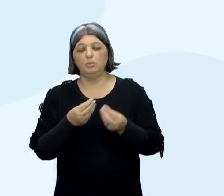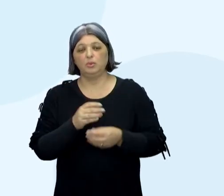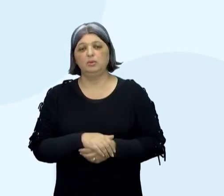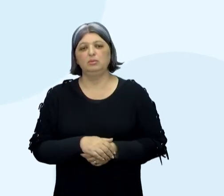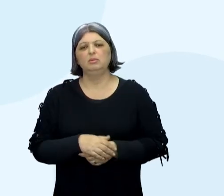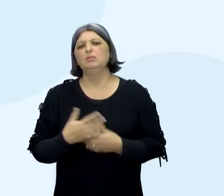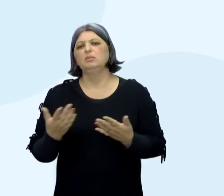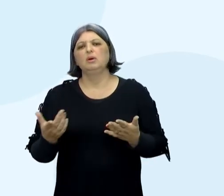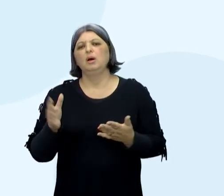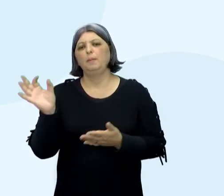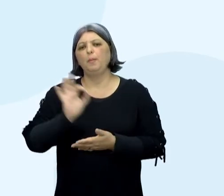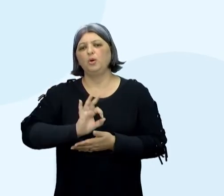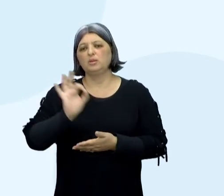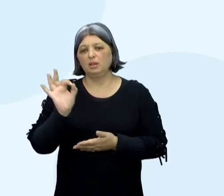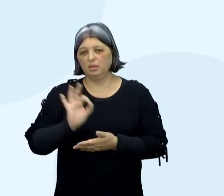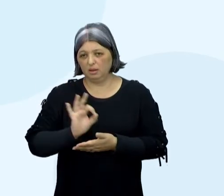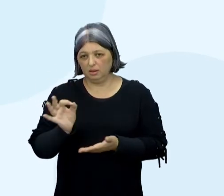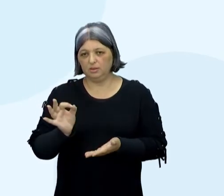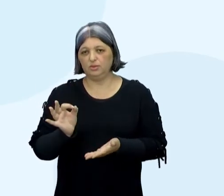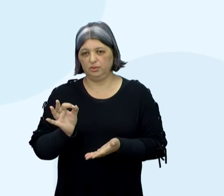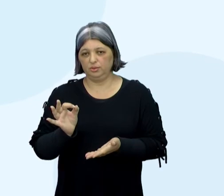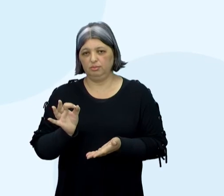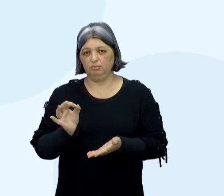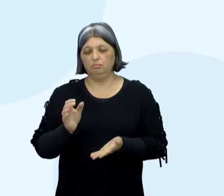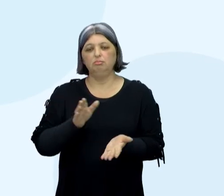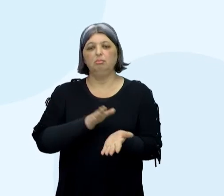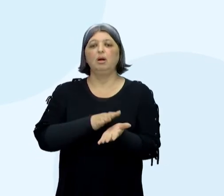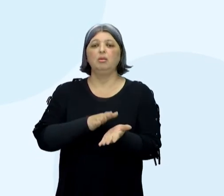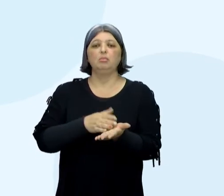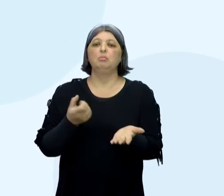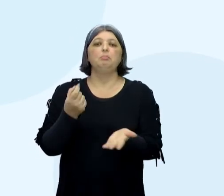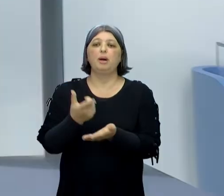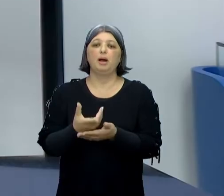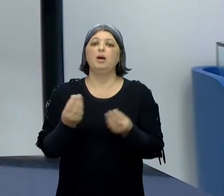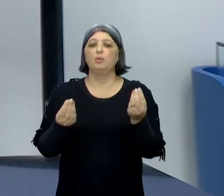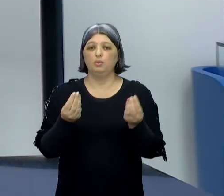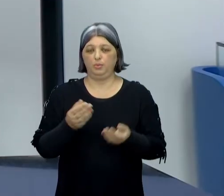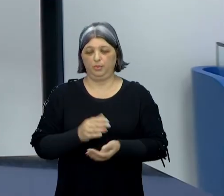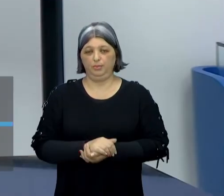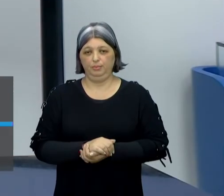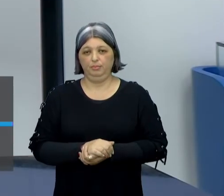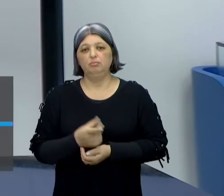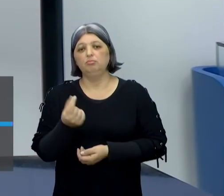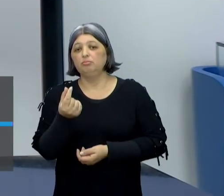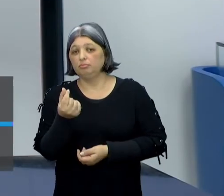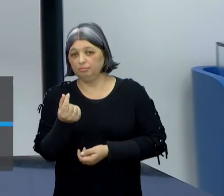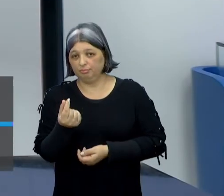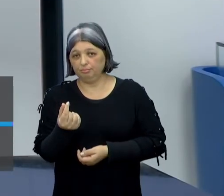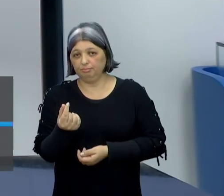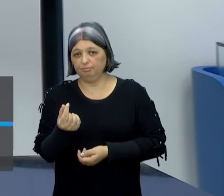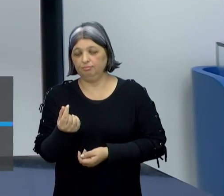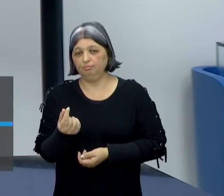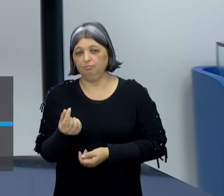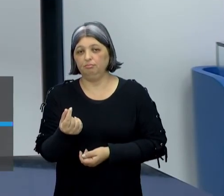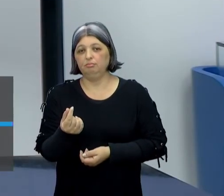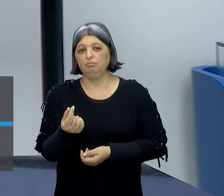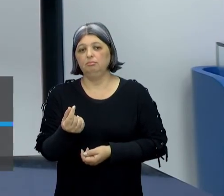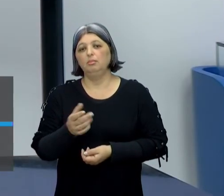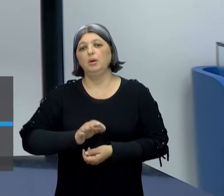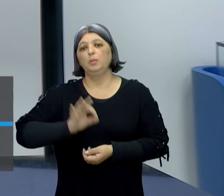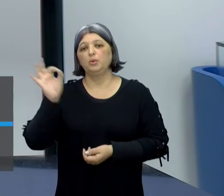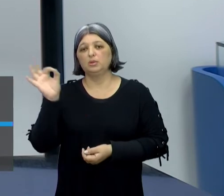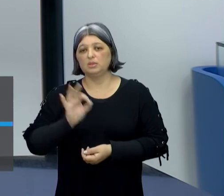será essa porcentagem aí cobrada nesse caso? Quanto será que em